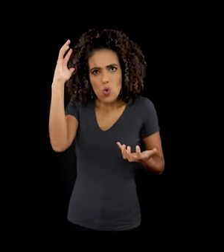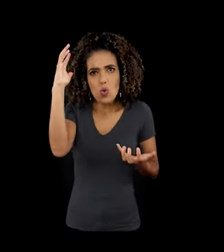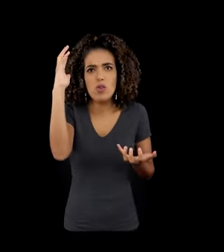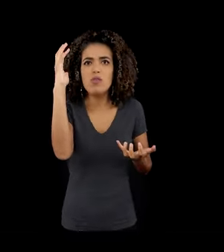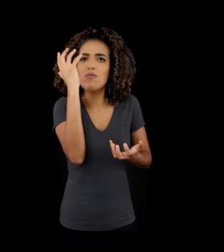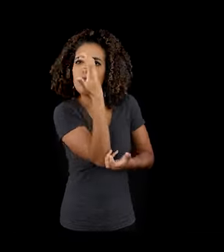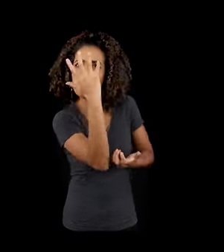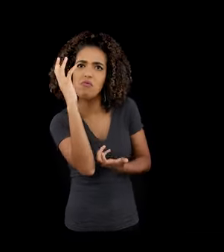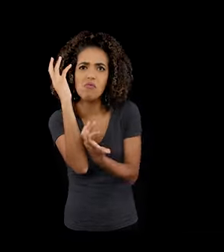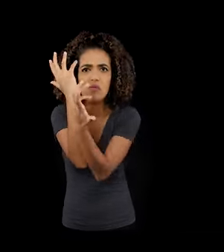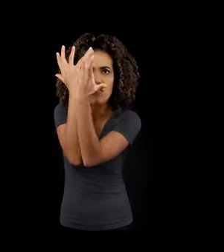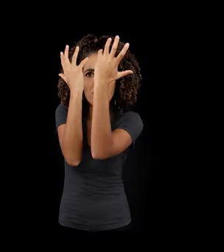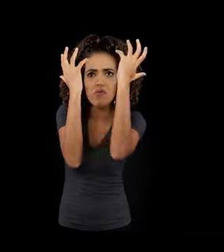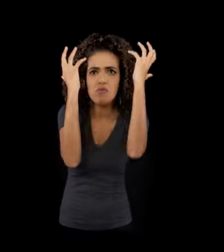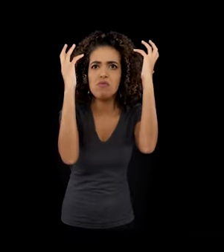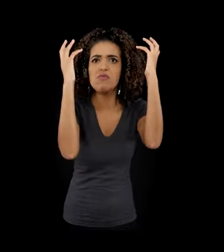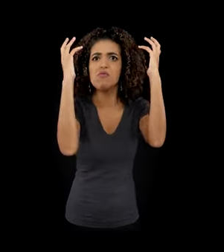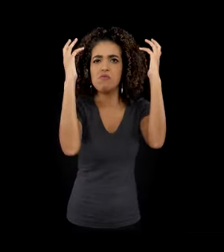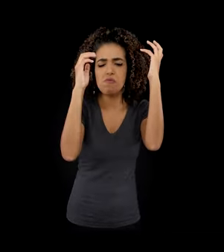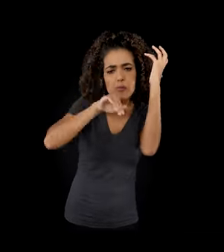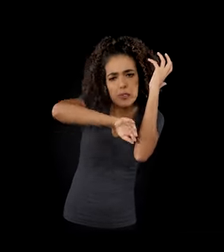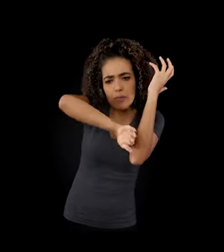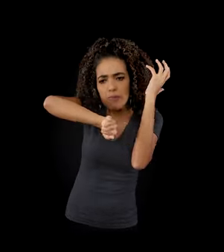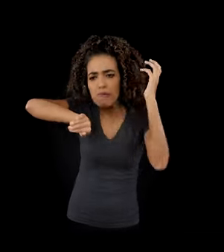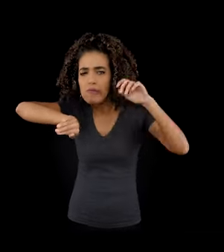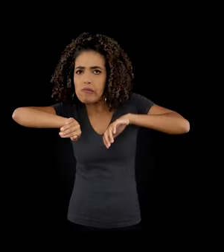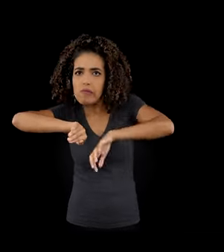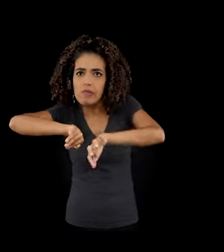como antes, existe algo